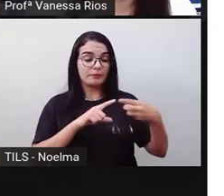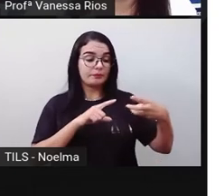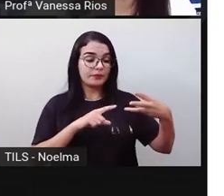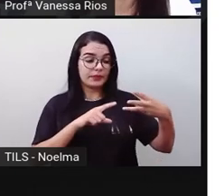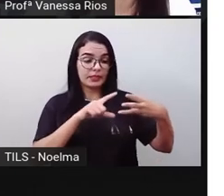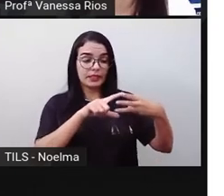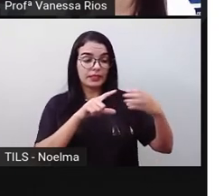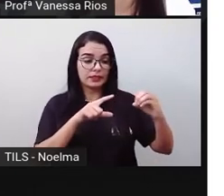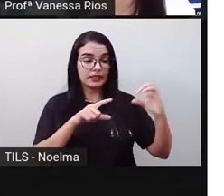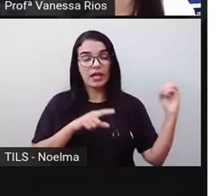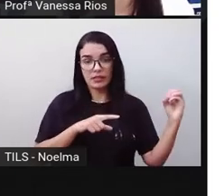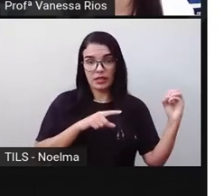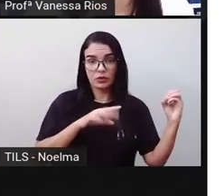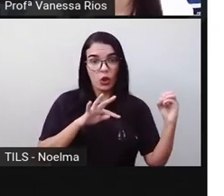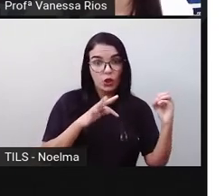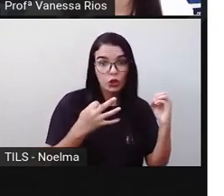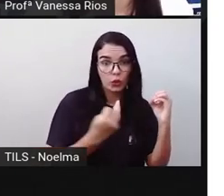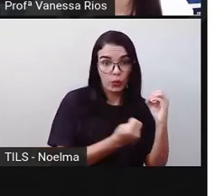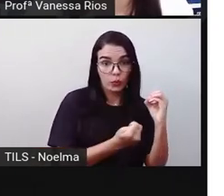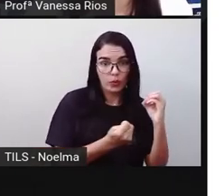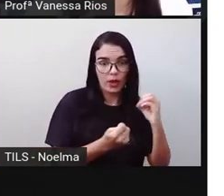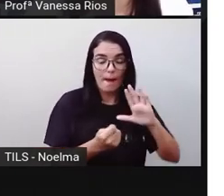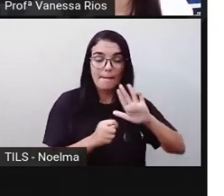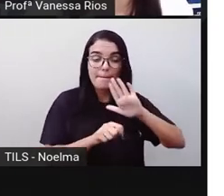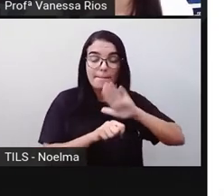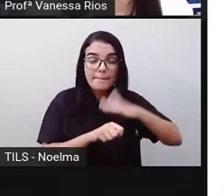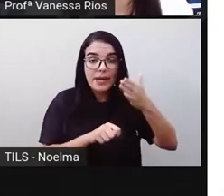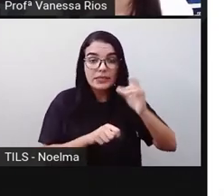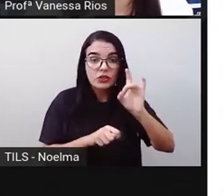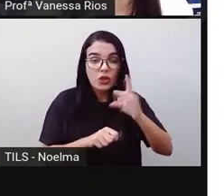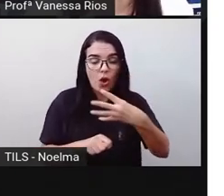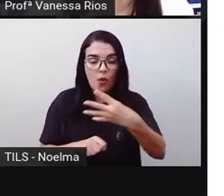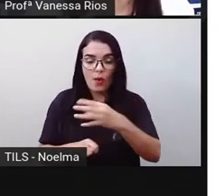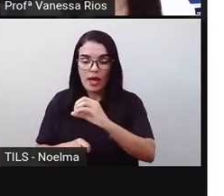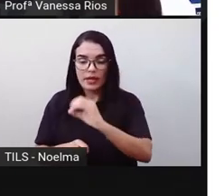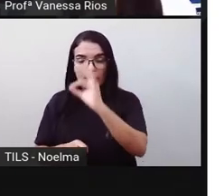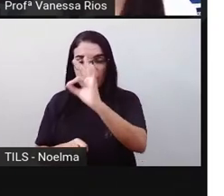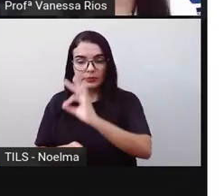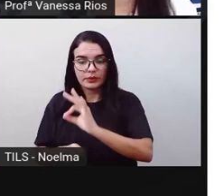e 40% estão com problema. Então, a Pro trouxe aqui o cálculo.